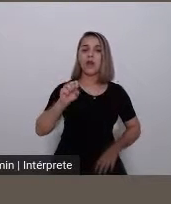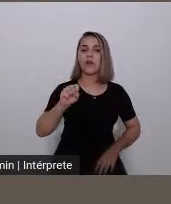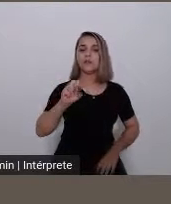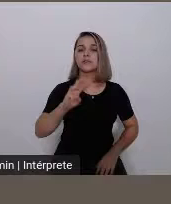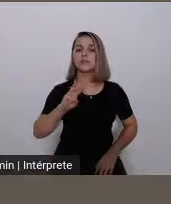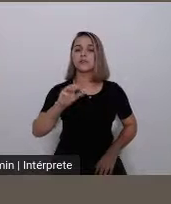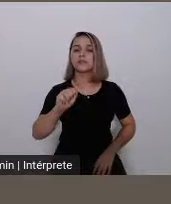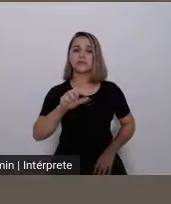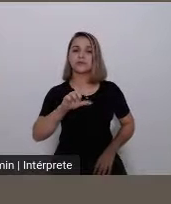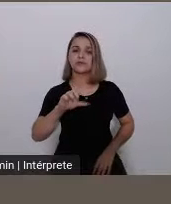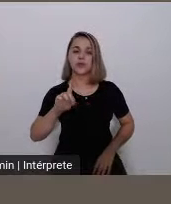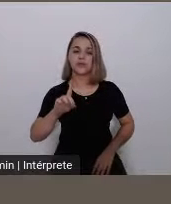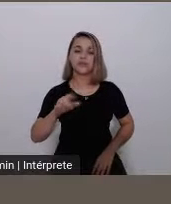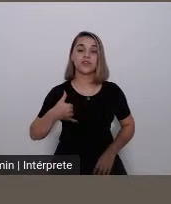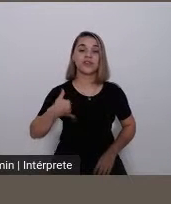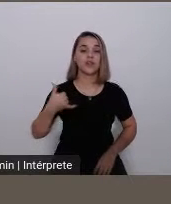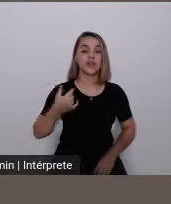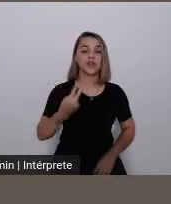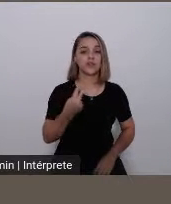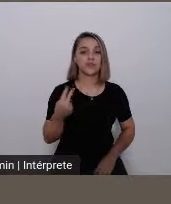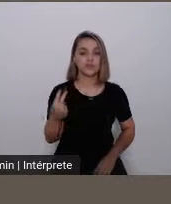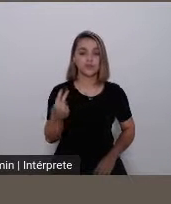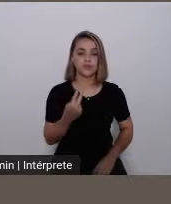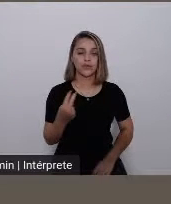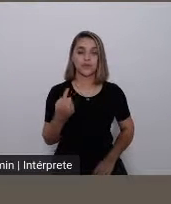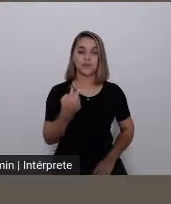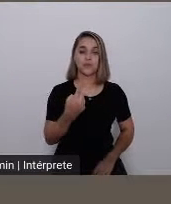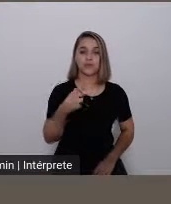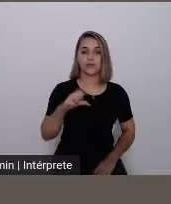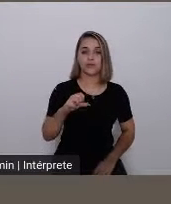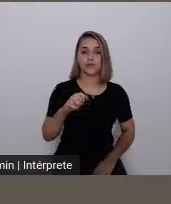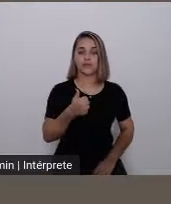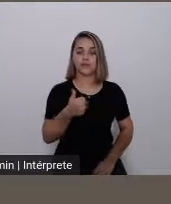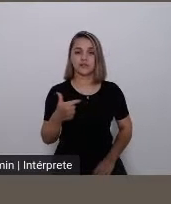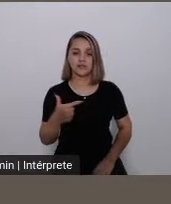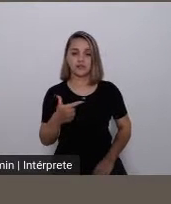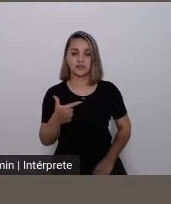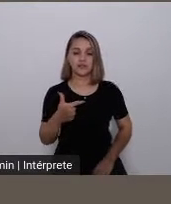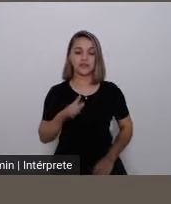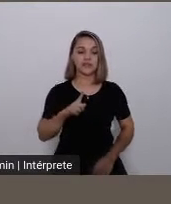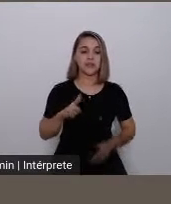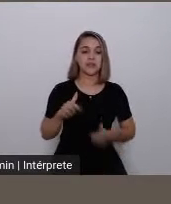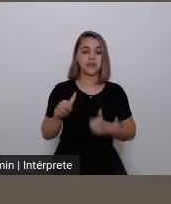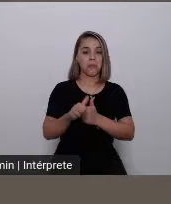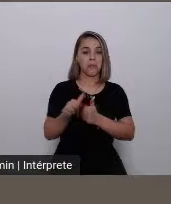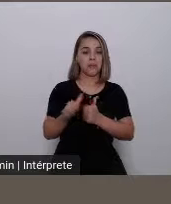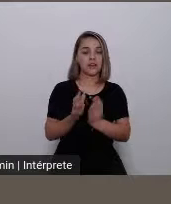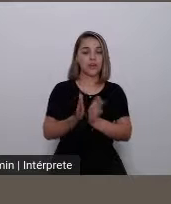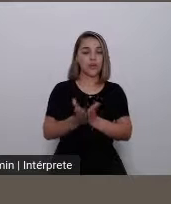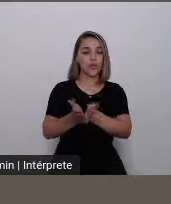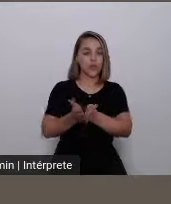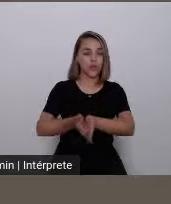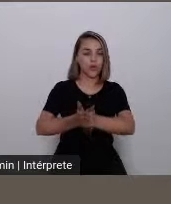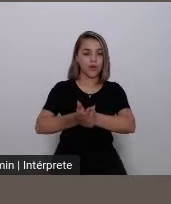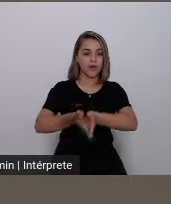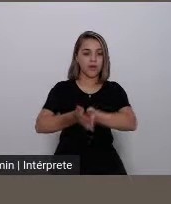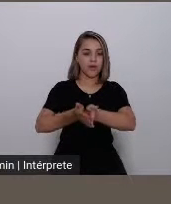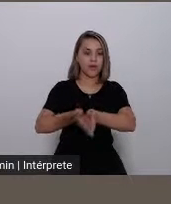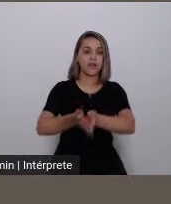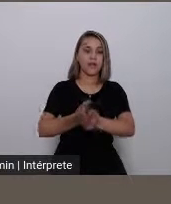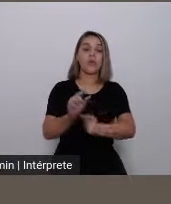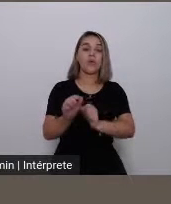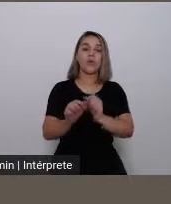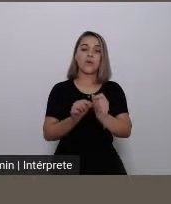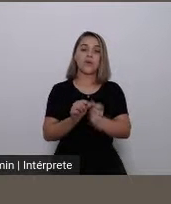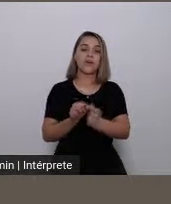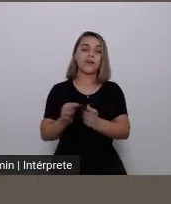anos, em 1912, a bordo do navio Martha Washington, e o levava pela primeira vez à